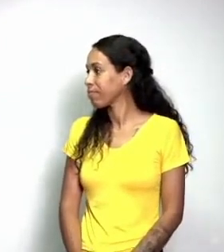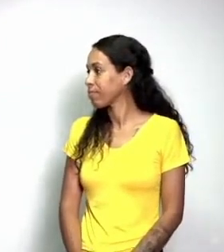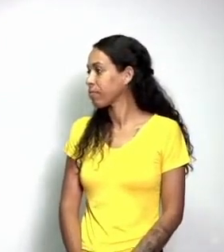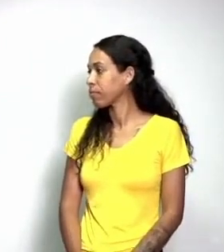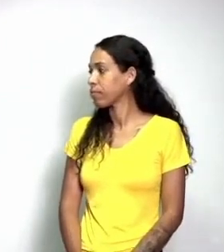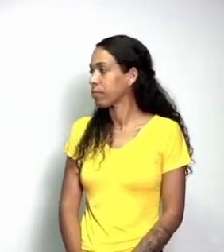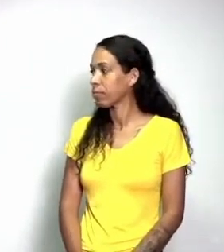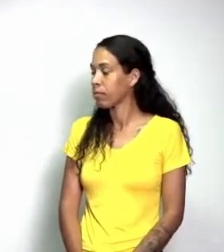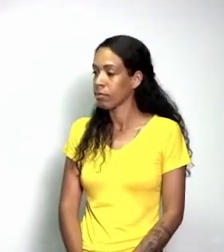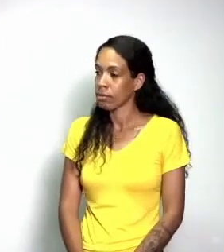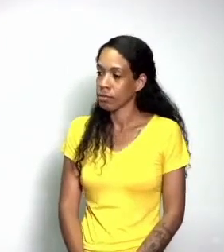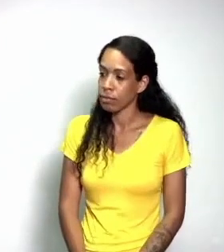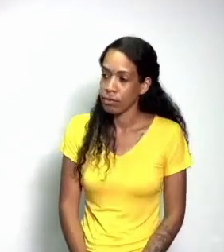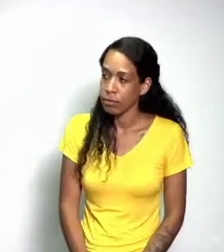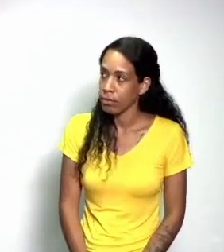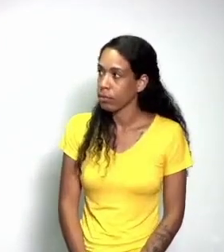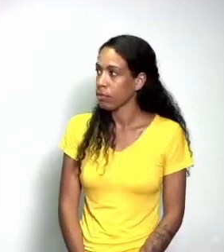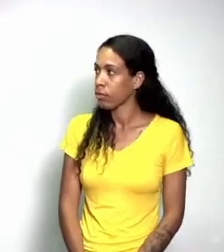Beleza.